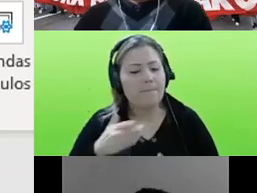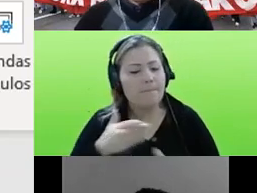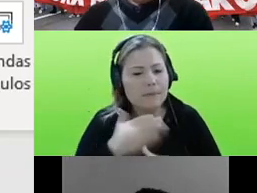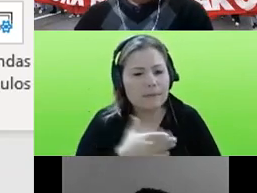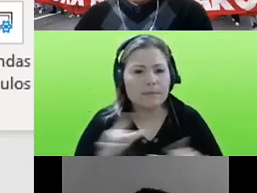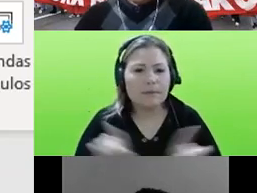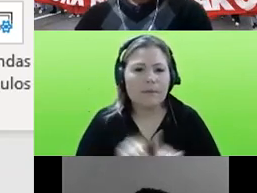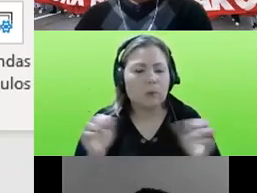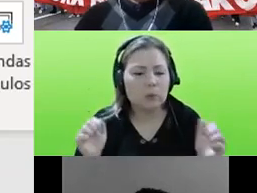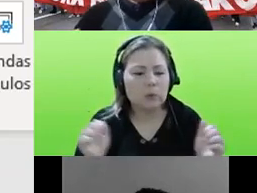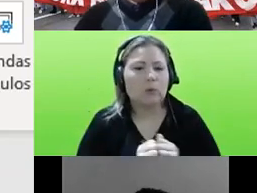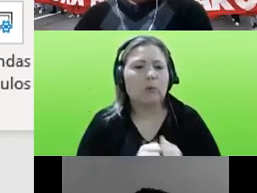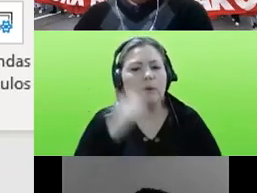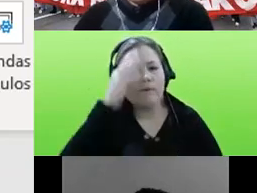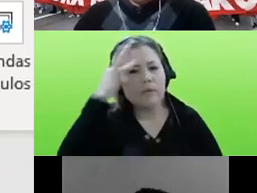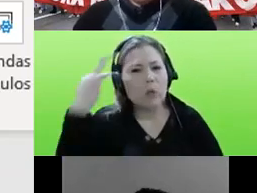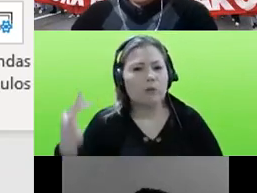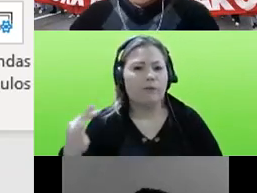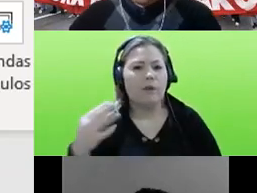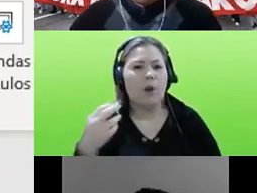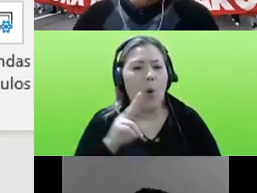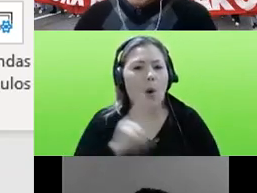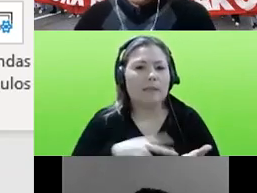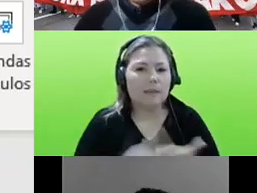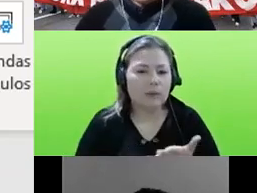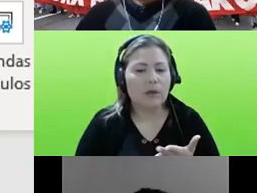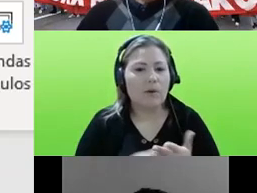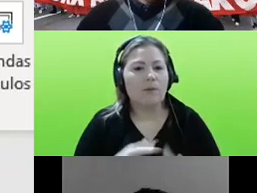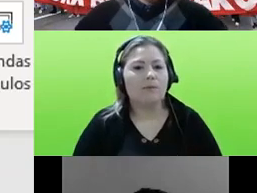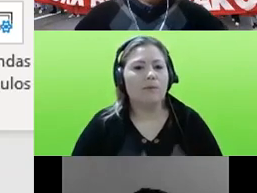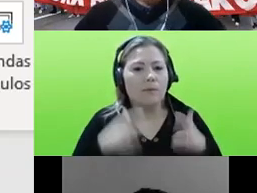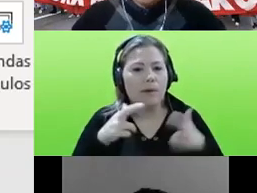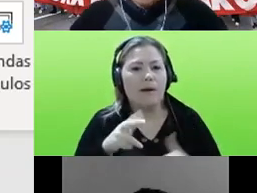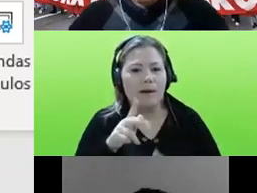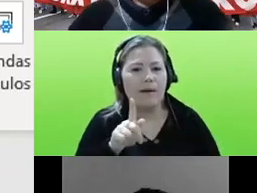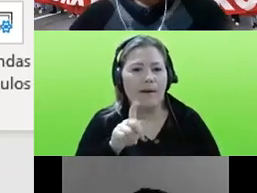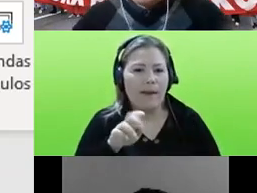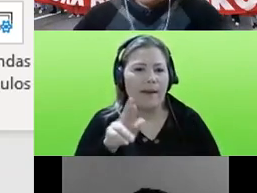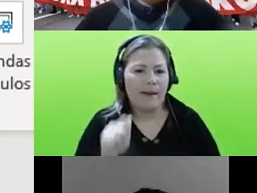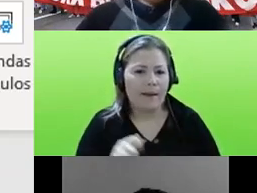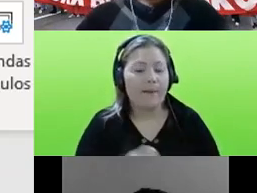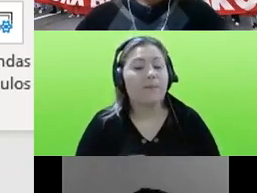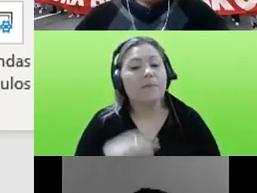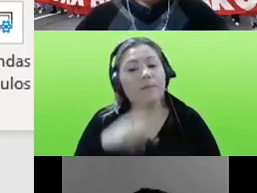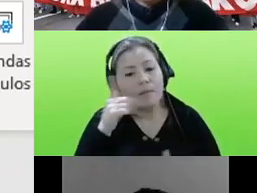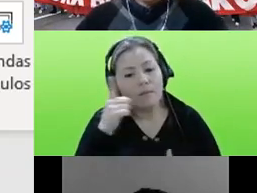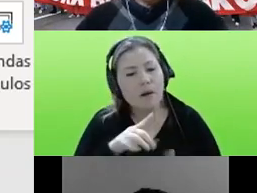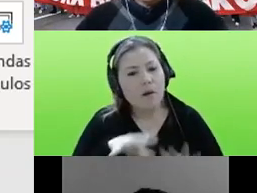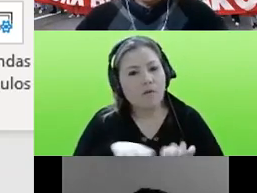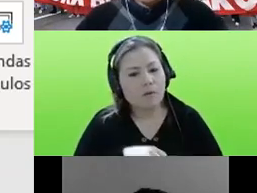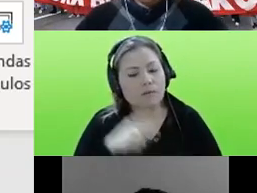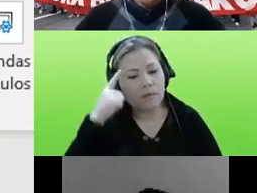com a filosofia ou a tradição greco-romana da filosofia, para a formação da